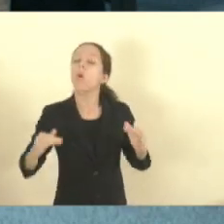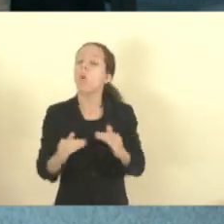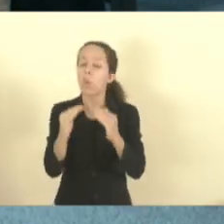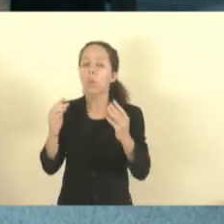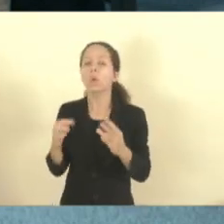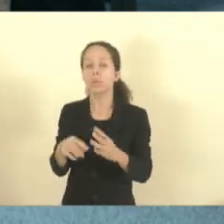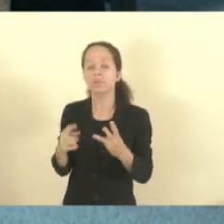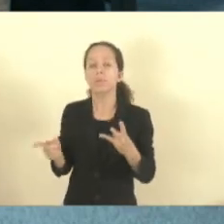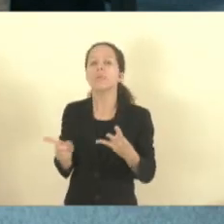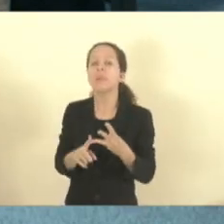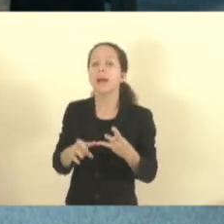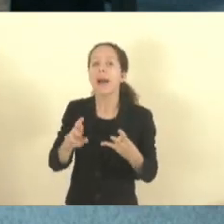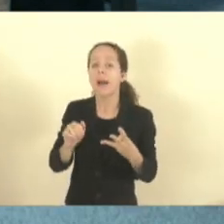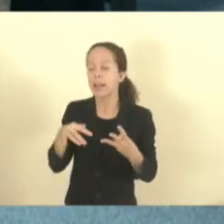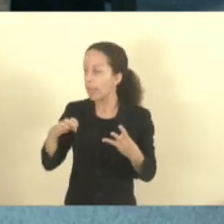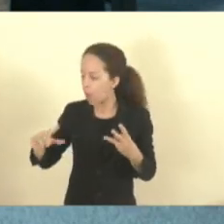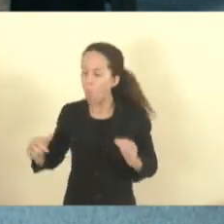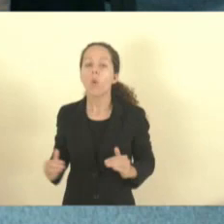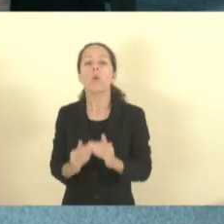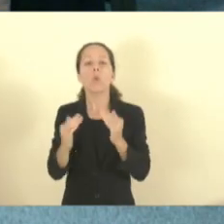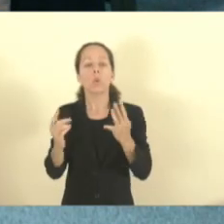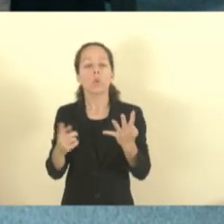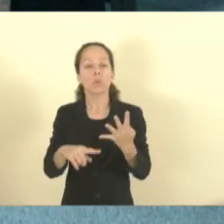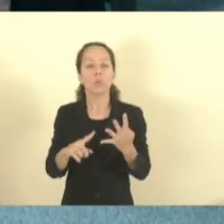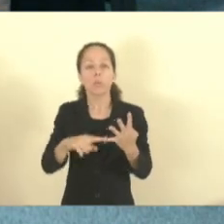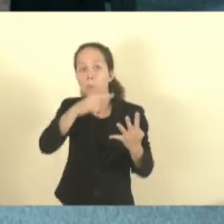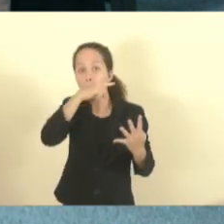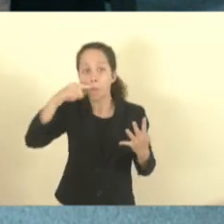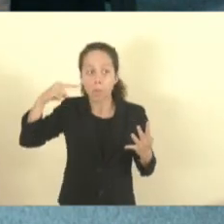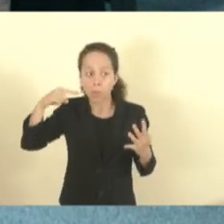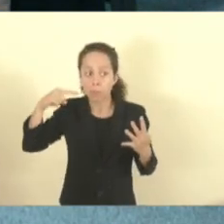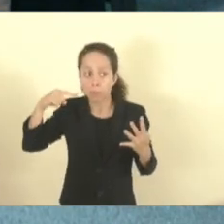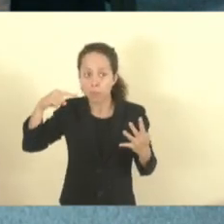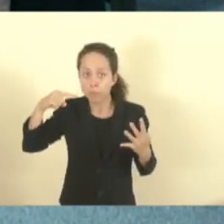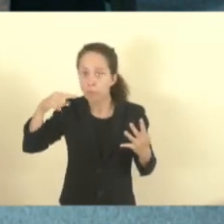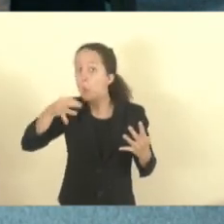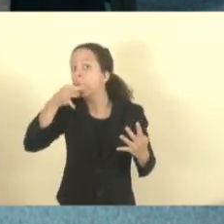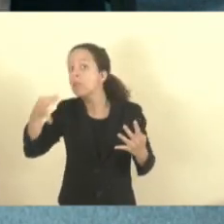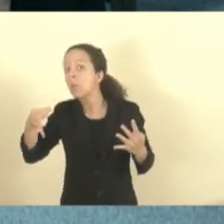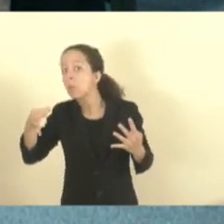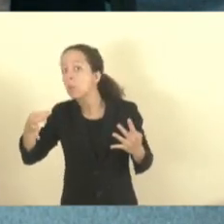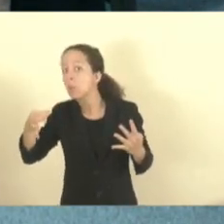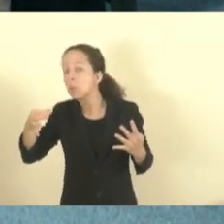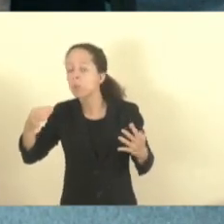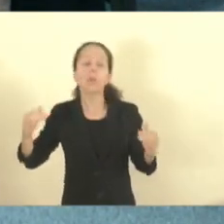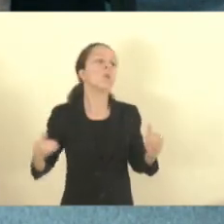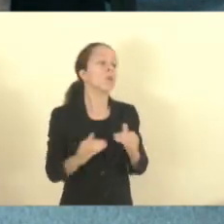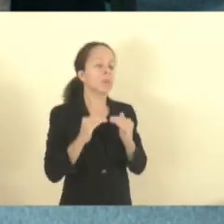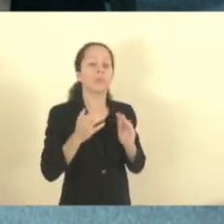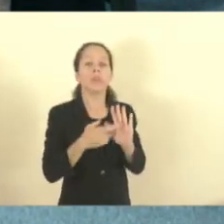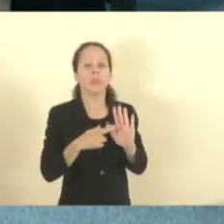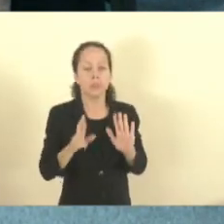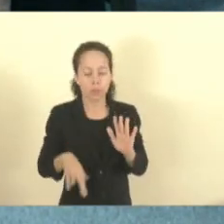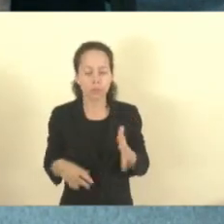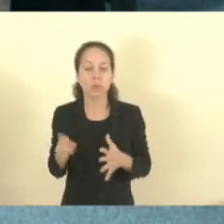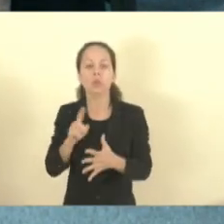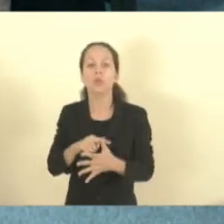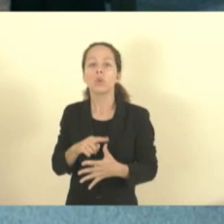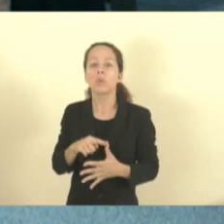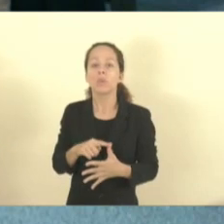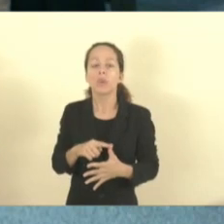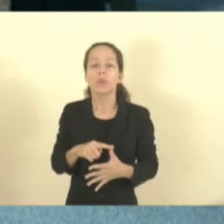deputada Raquel Lessa. Com o relator, deputado Capitão Assunção. Com o relator, deputado